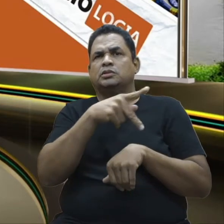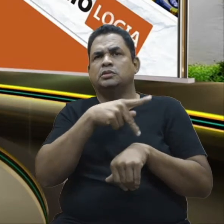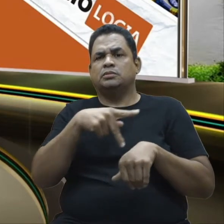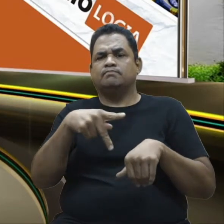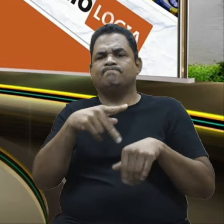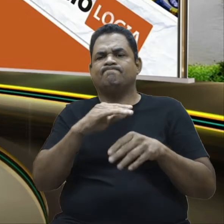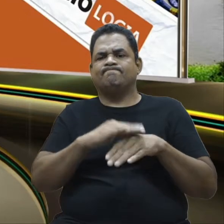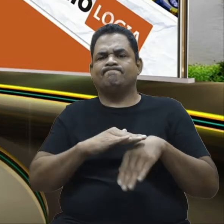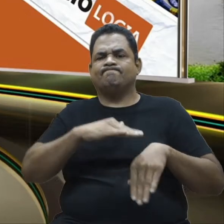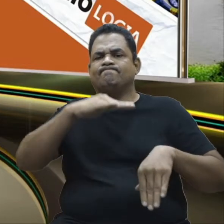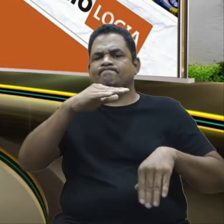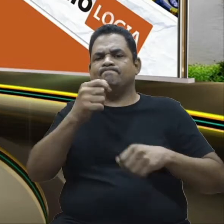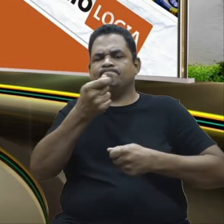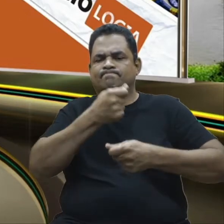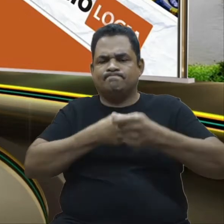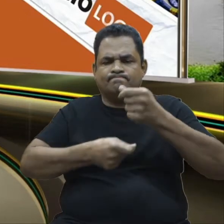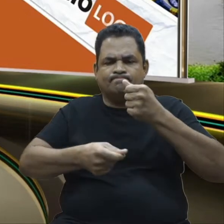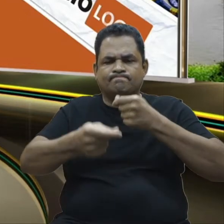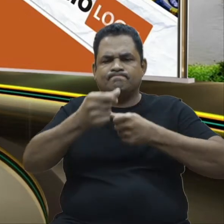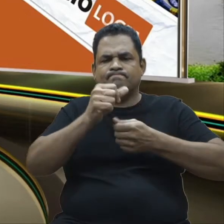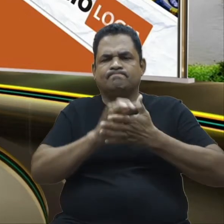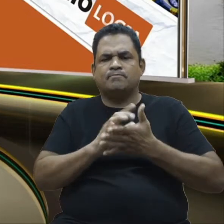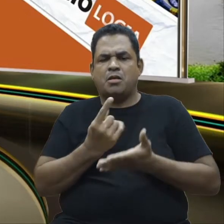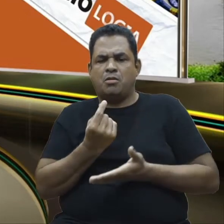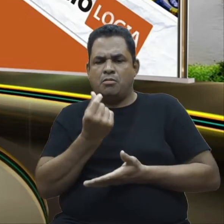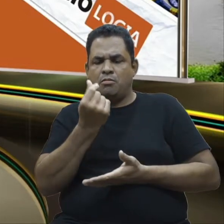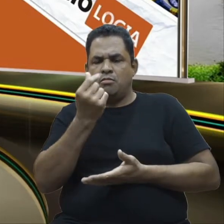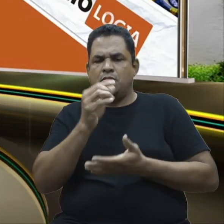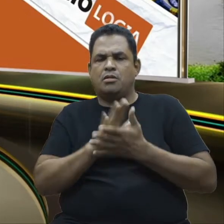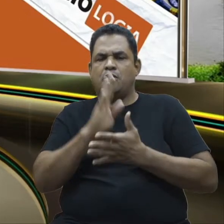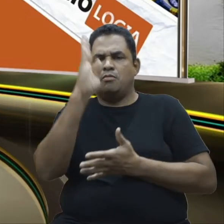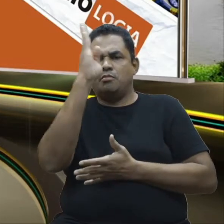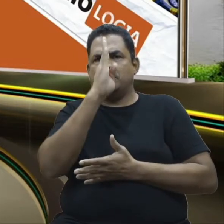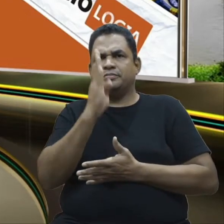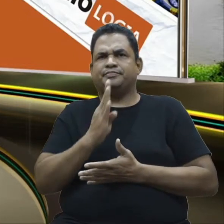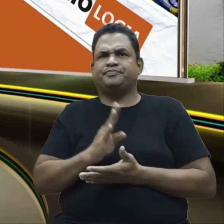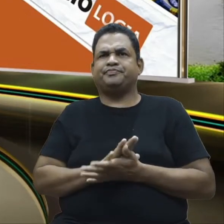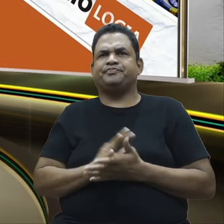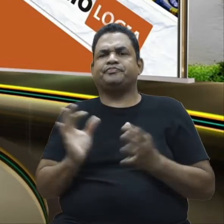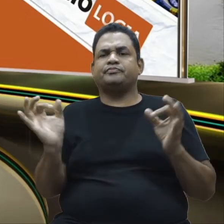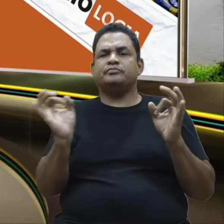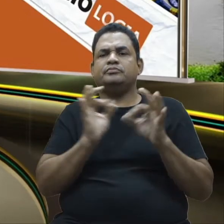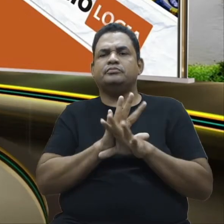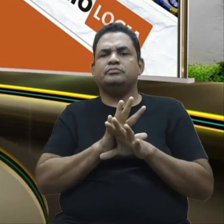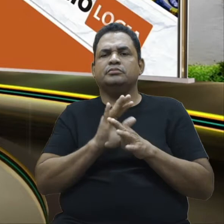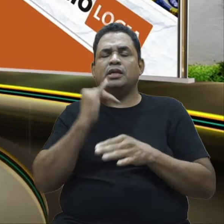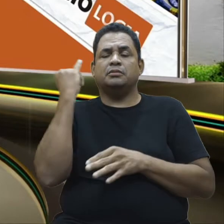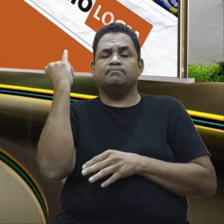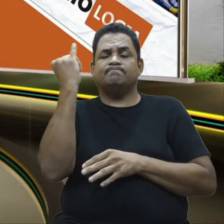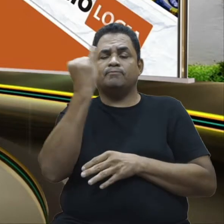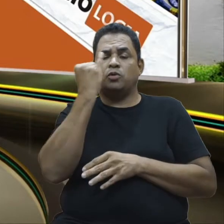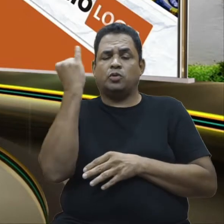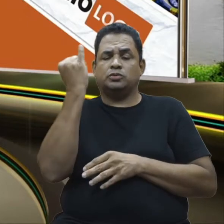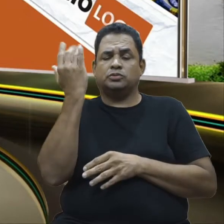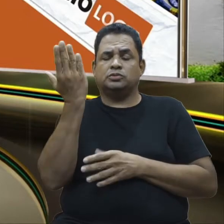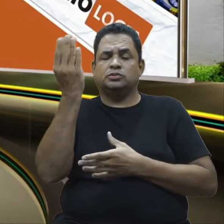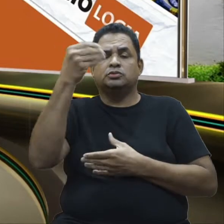mais, economicamente falando, mais rico é o Brasil. Portanto, a gente tem uma relevância muito grande